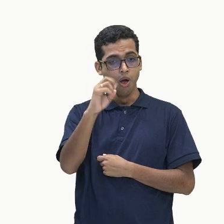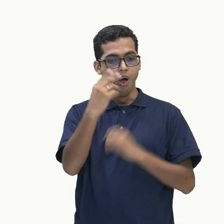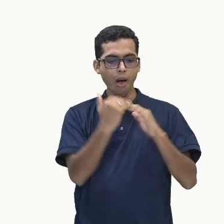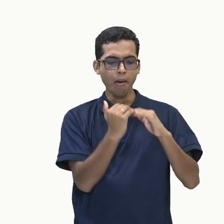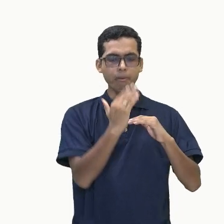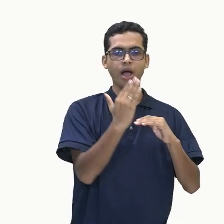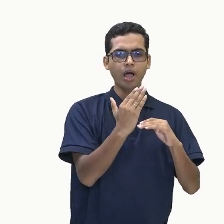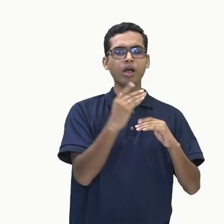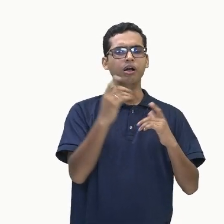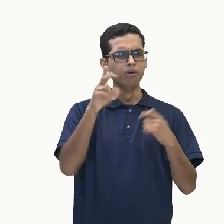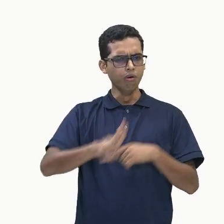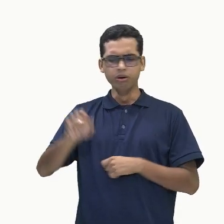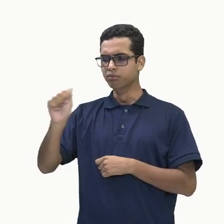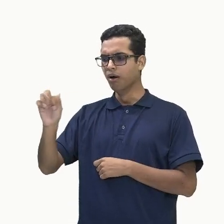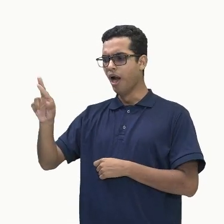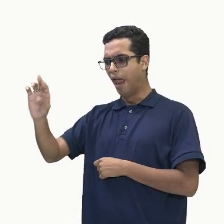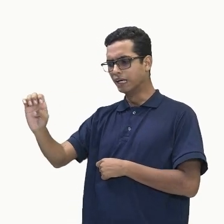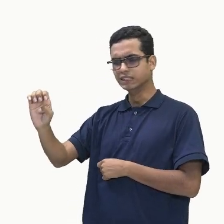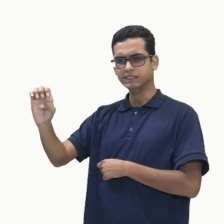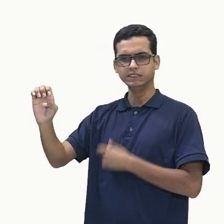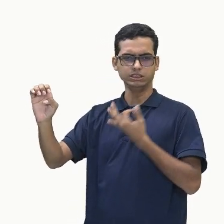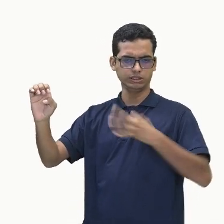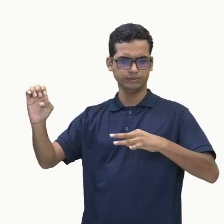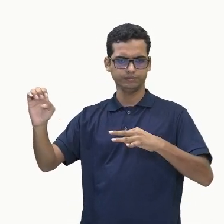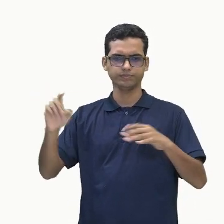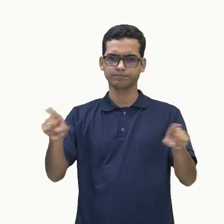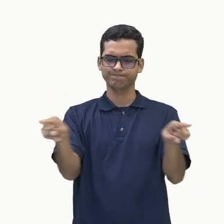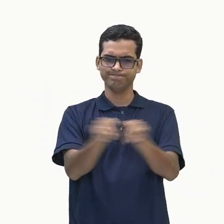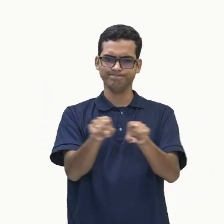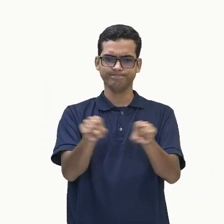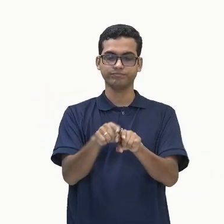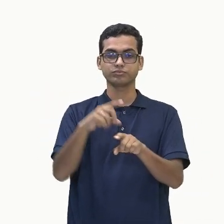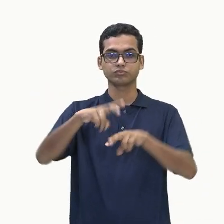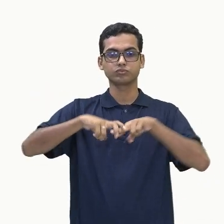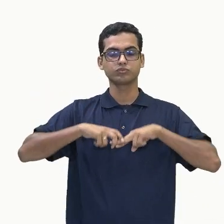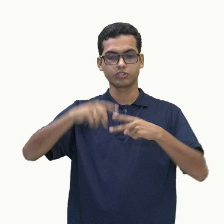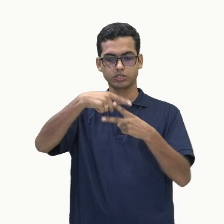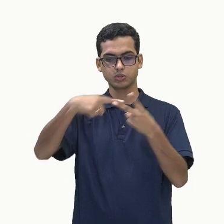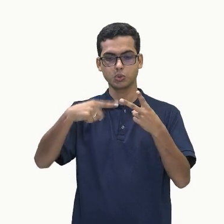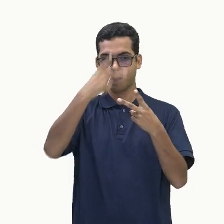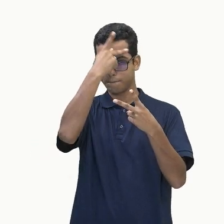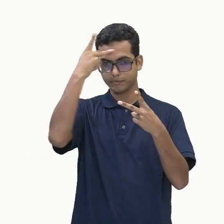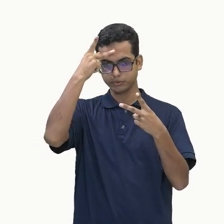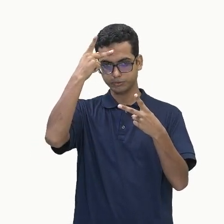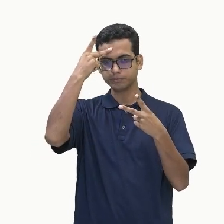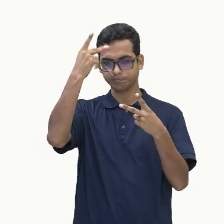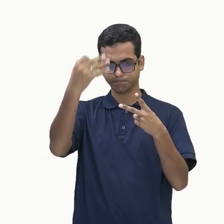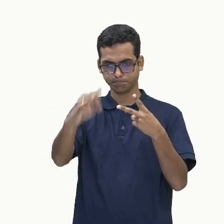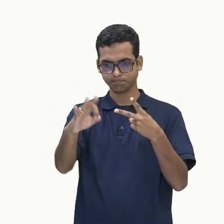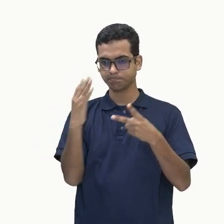they are, porque eu estou falando delas, das duas. Vamos lá, continuando.